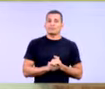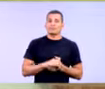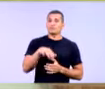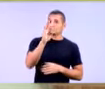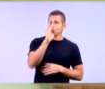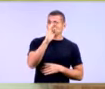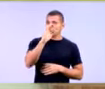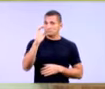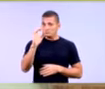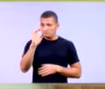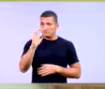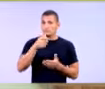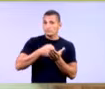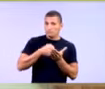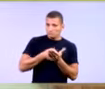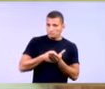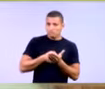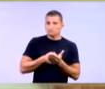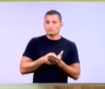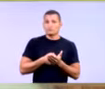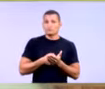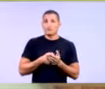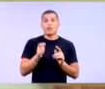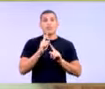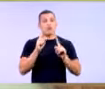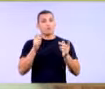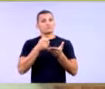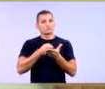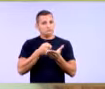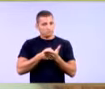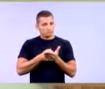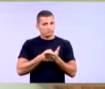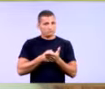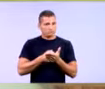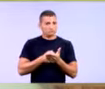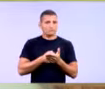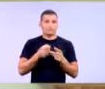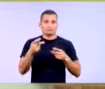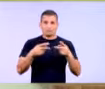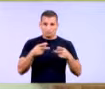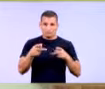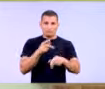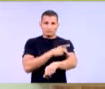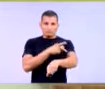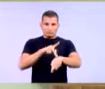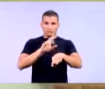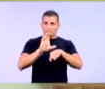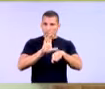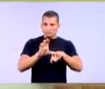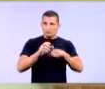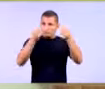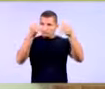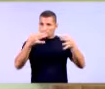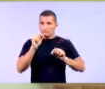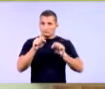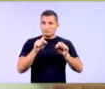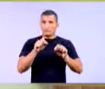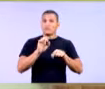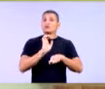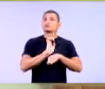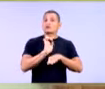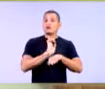TCC, se ele é obrigatório, ele não é obrigatório. O projeto pedagógico de curso diz que o estágio é